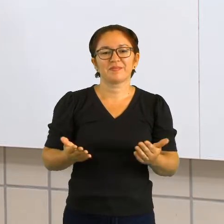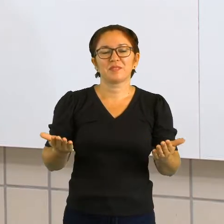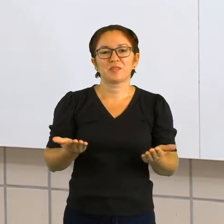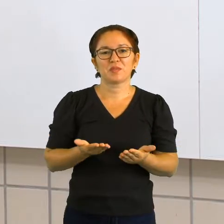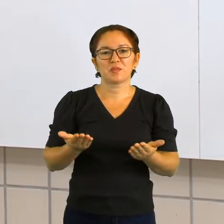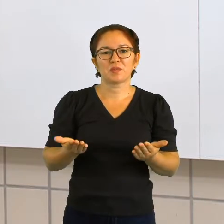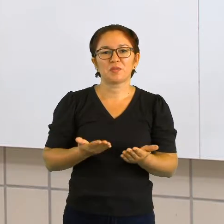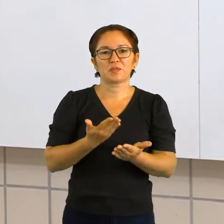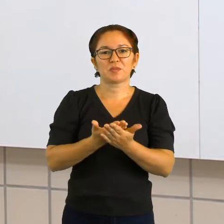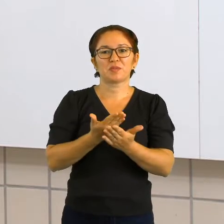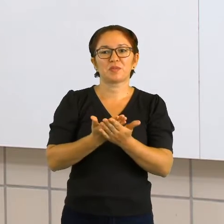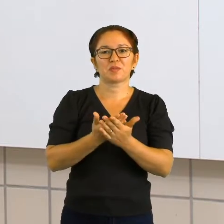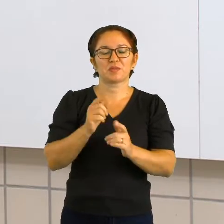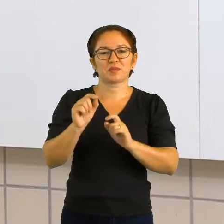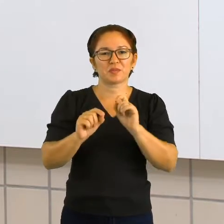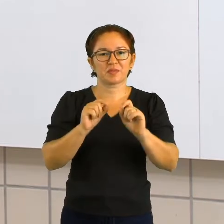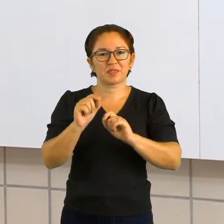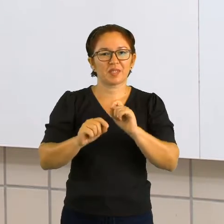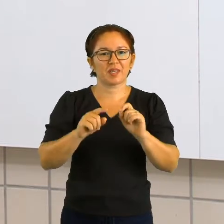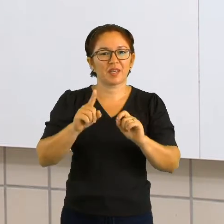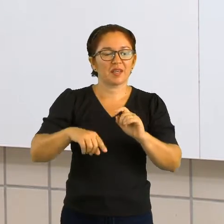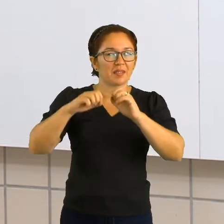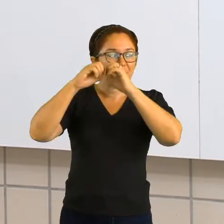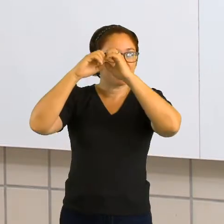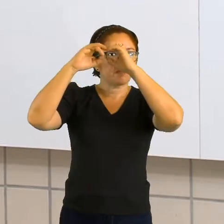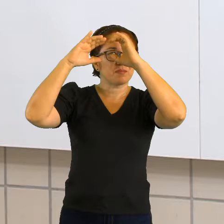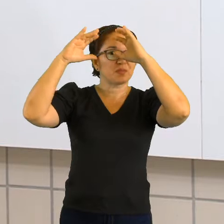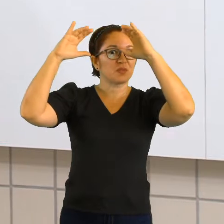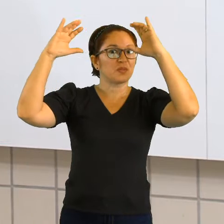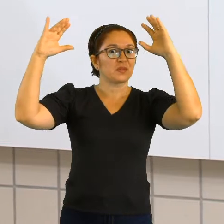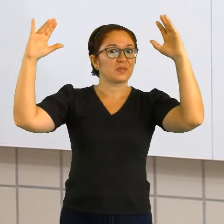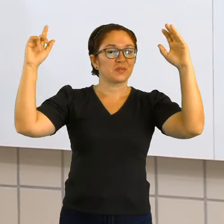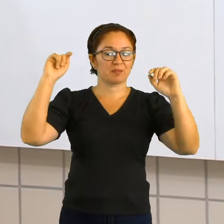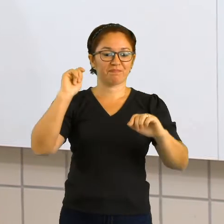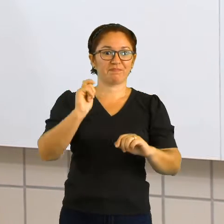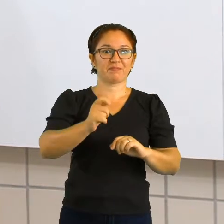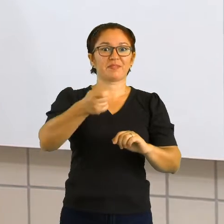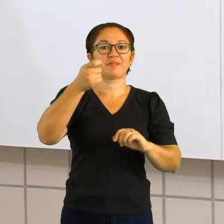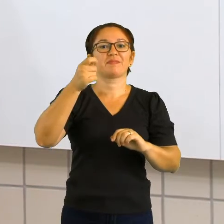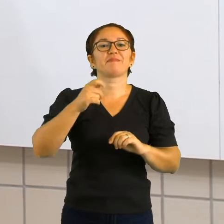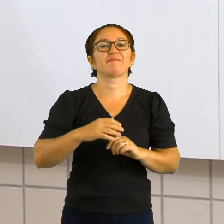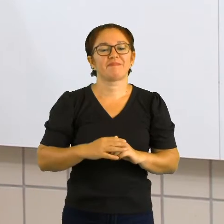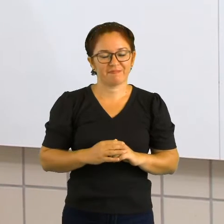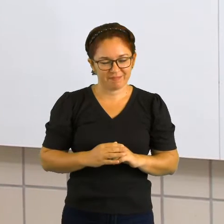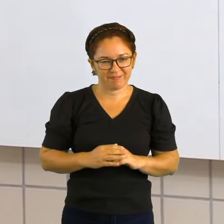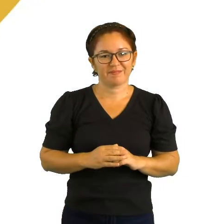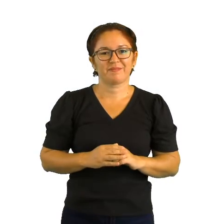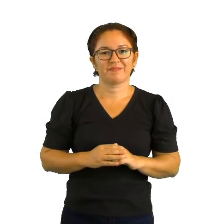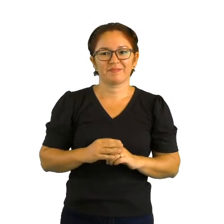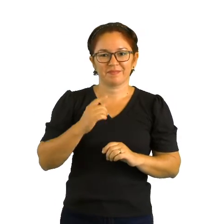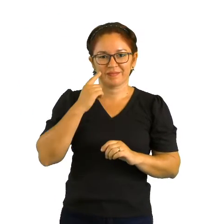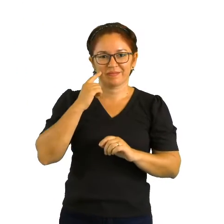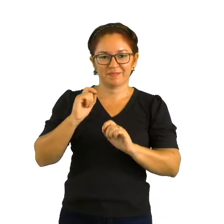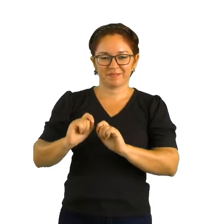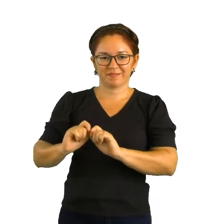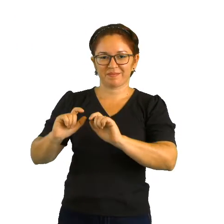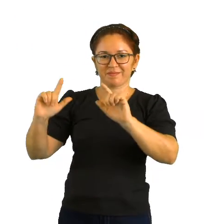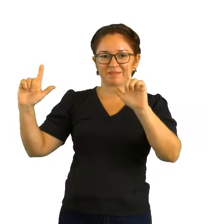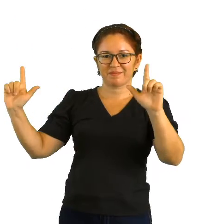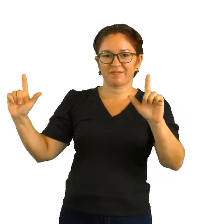os contos de fadas. Vocês vão acompanhar comigo na tela a leitura do texto,